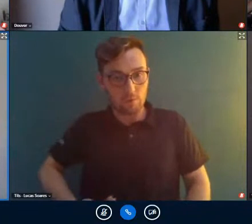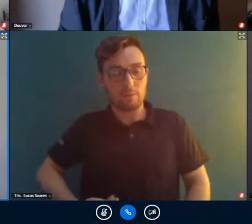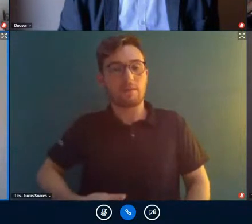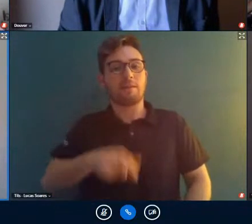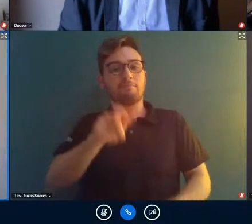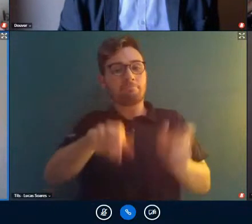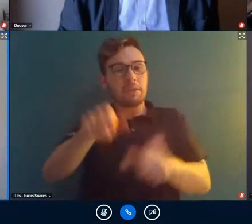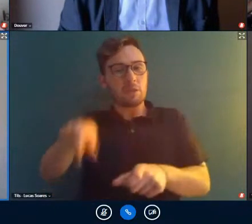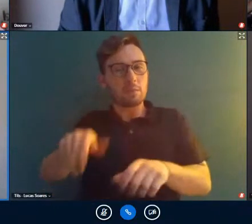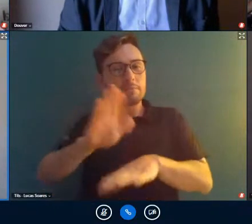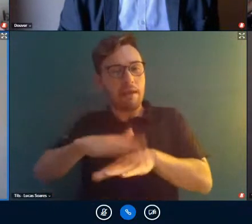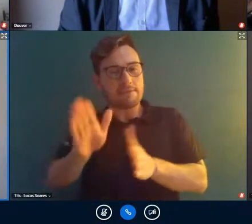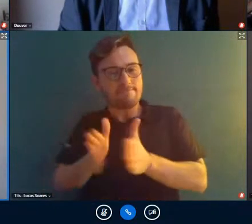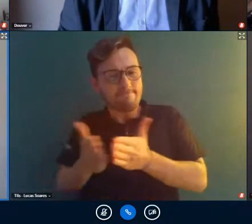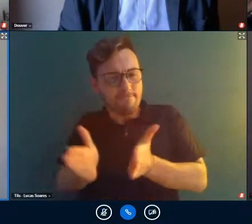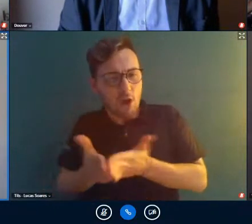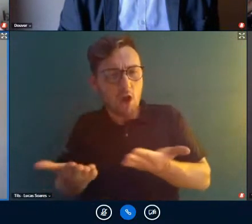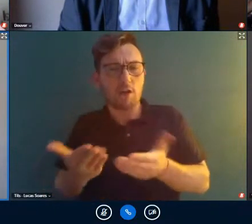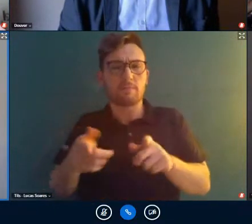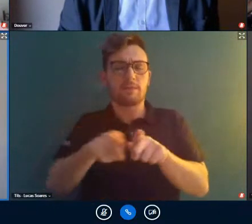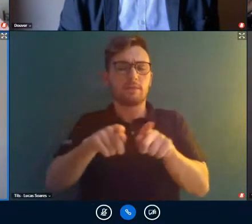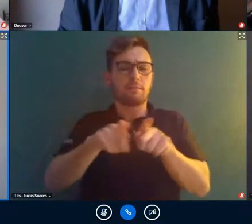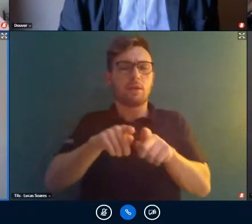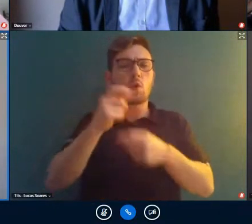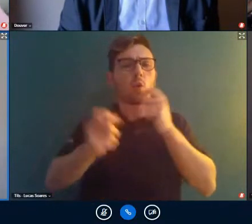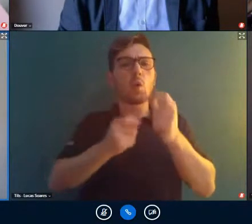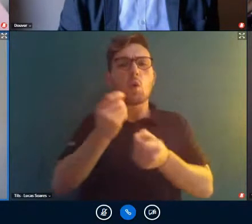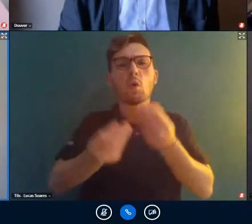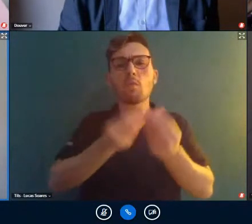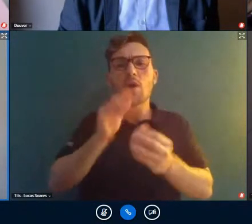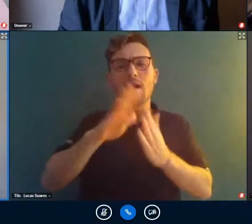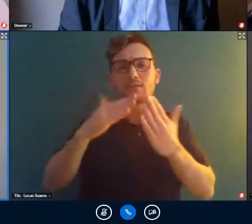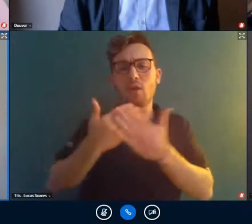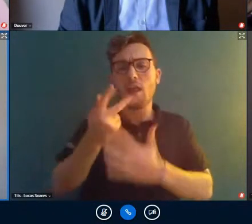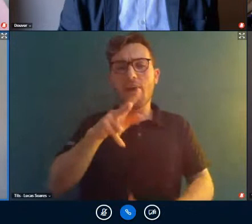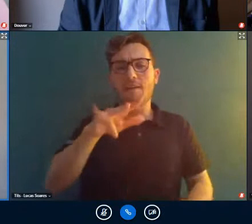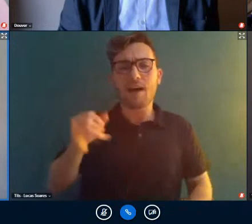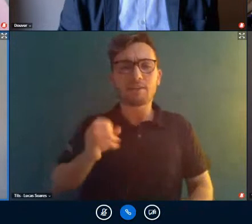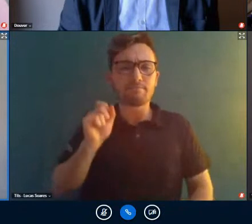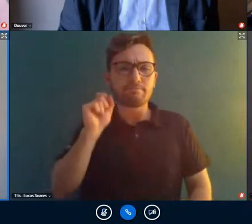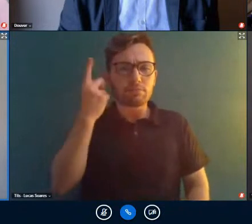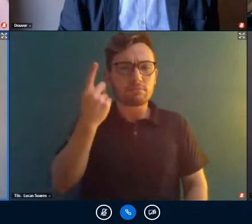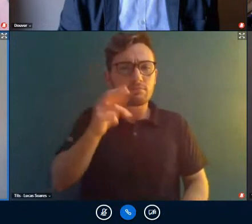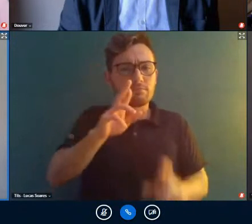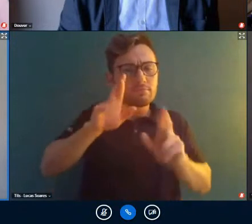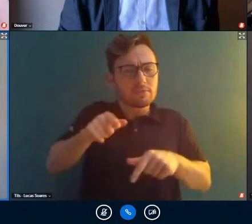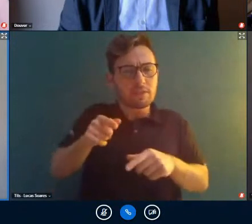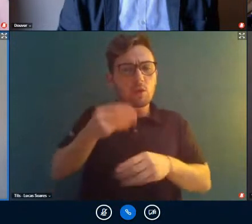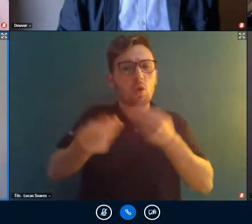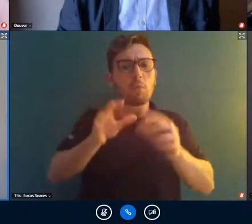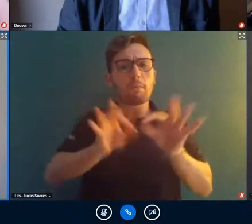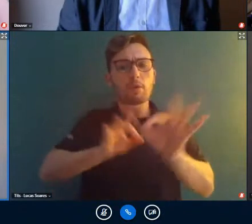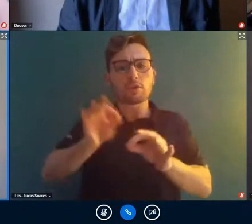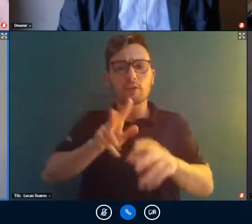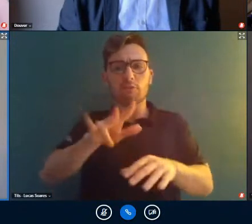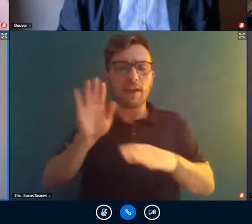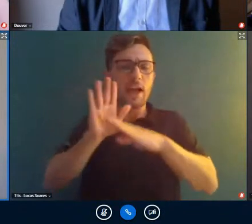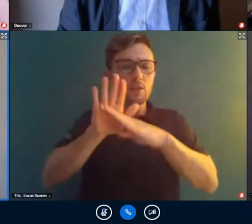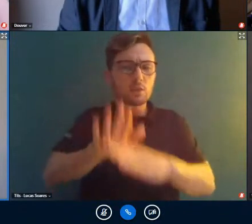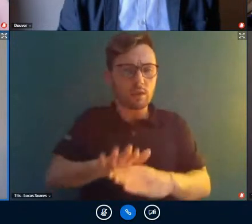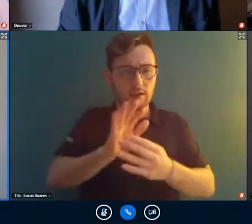gente ainda vai ver como que a escola vai se reinventar primeiro para ver como o projeto vai poder agregar nesse momento para a sociedade.